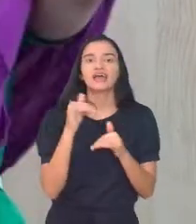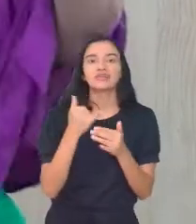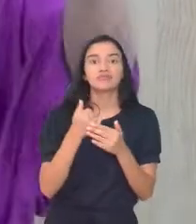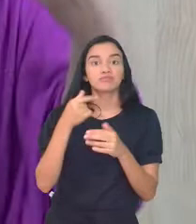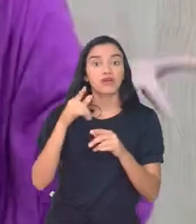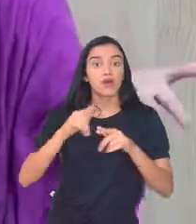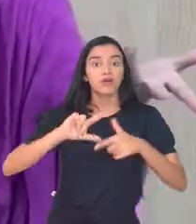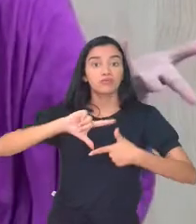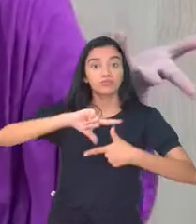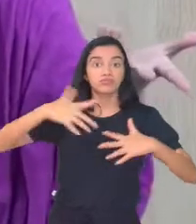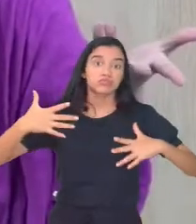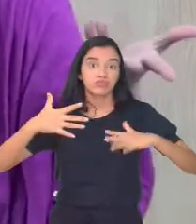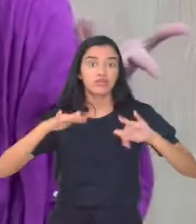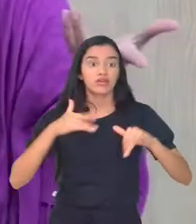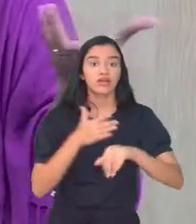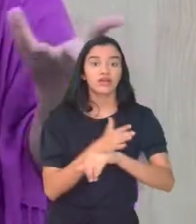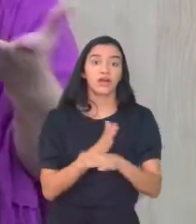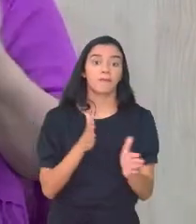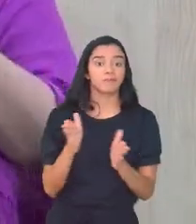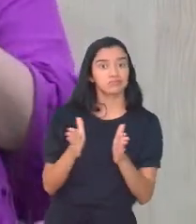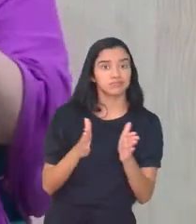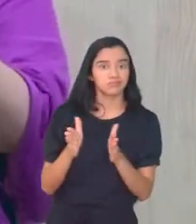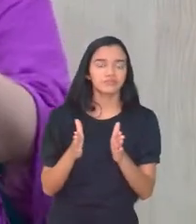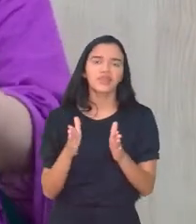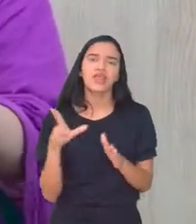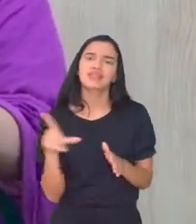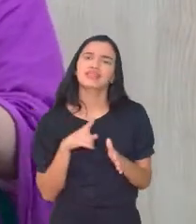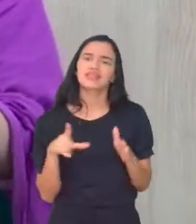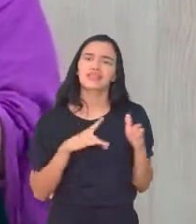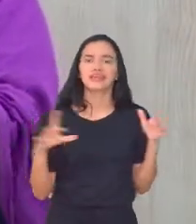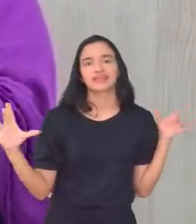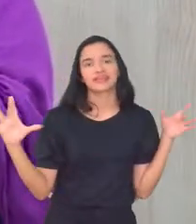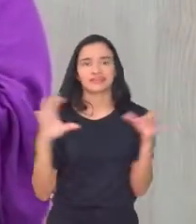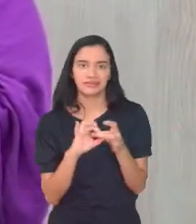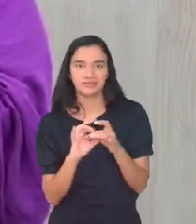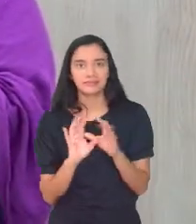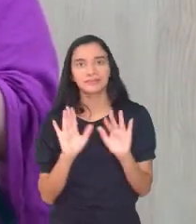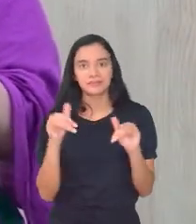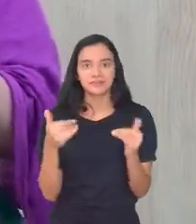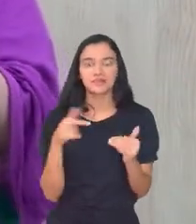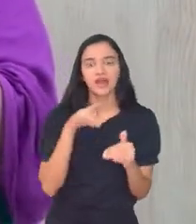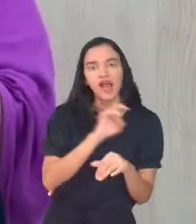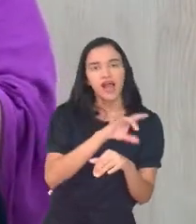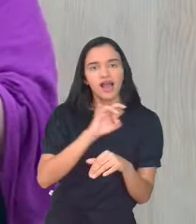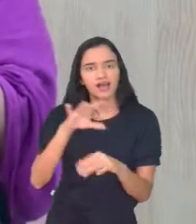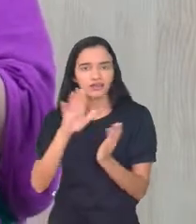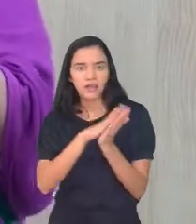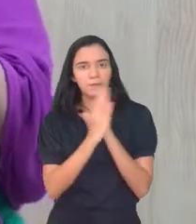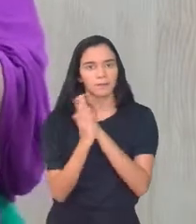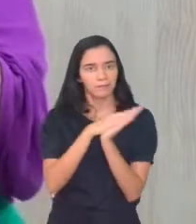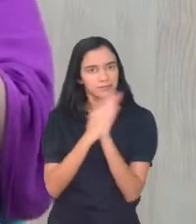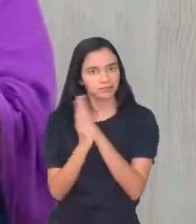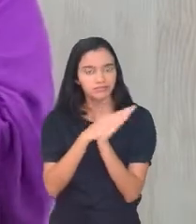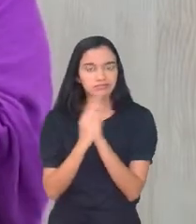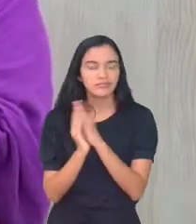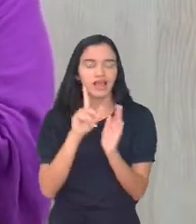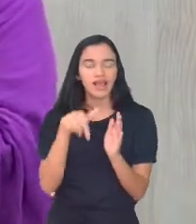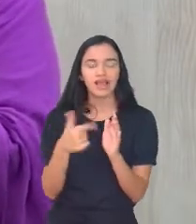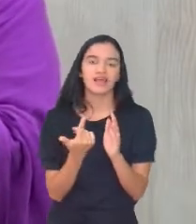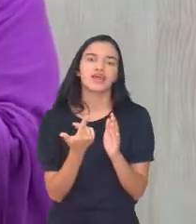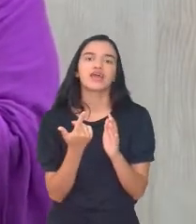Média, num vitral, entendeu? Exatamente. Tem ligação. E cada boneco daquele é uma